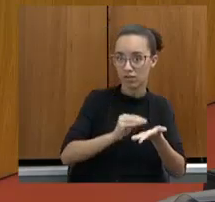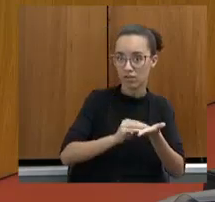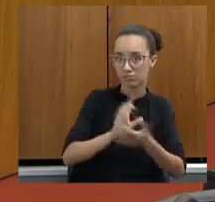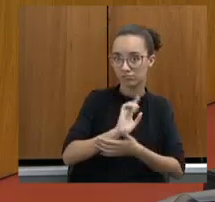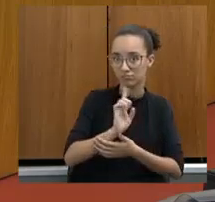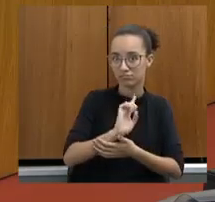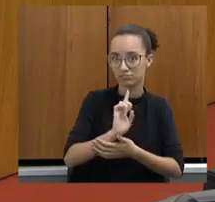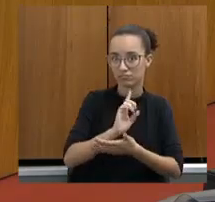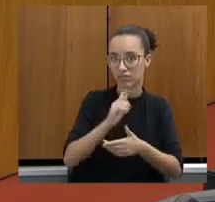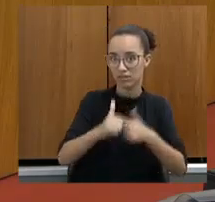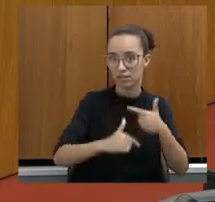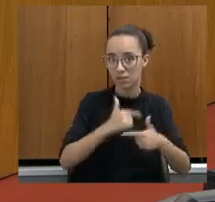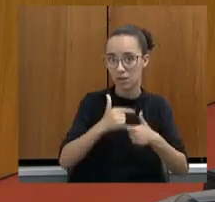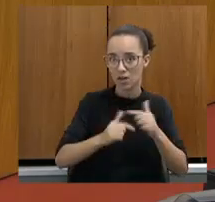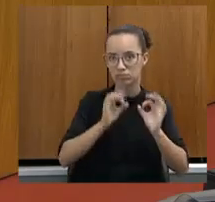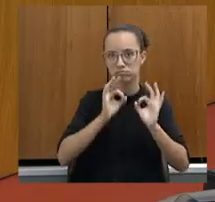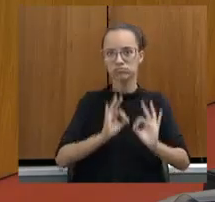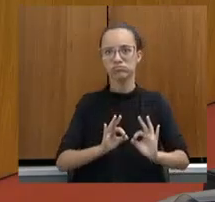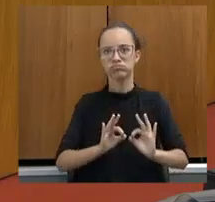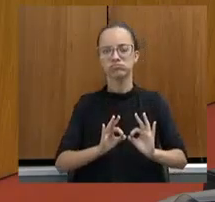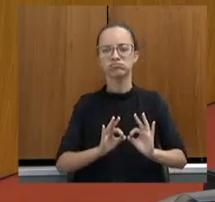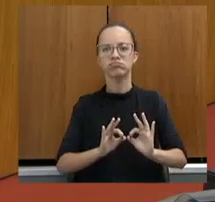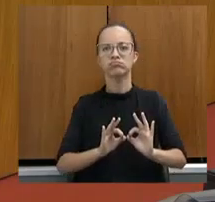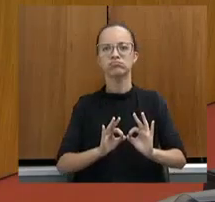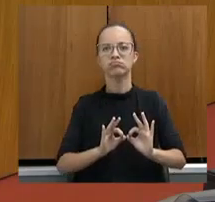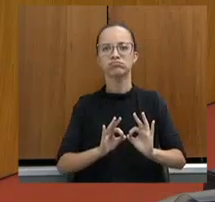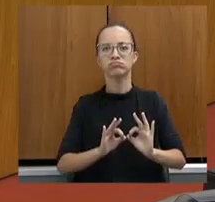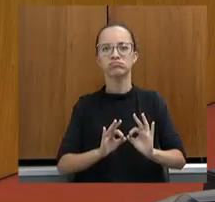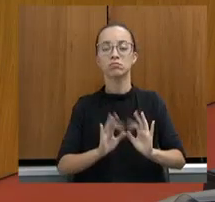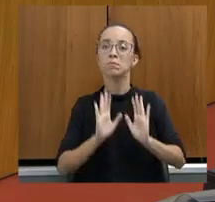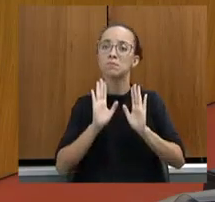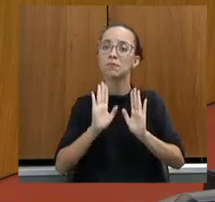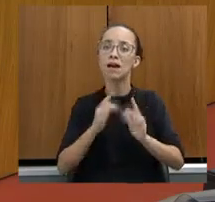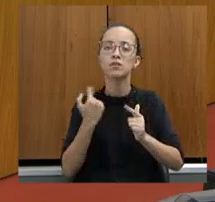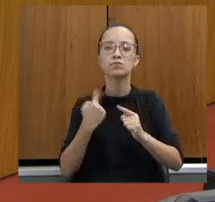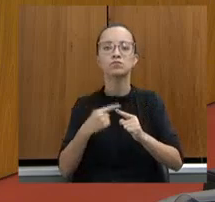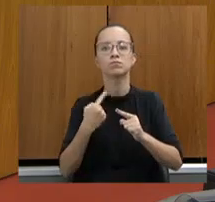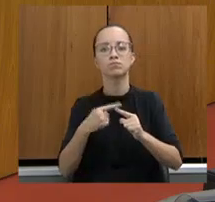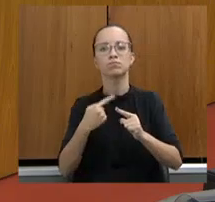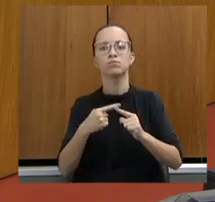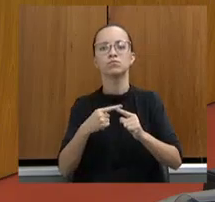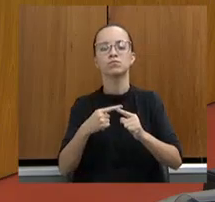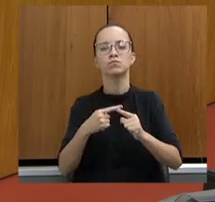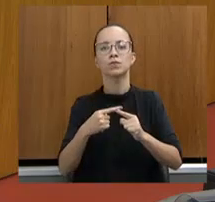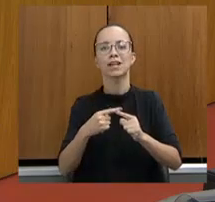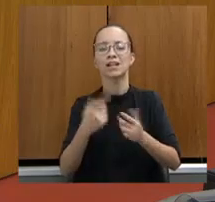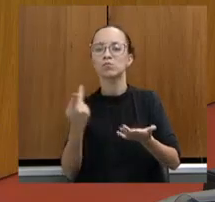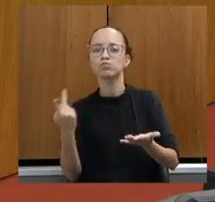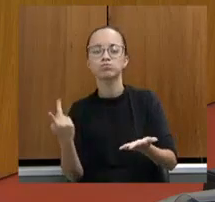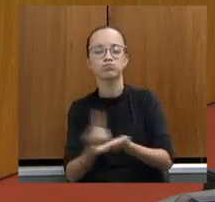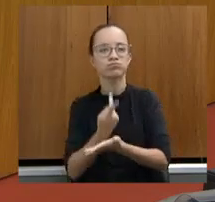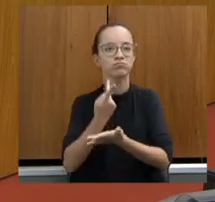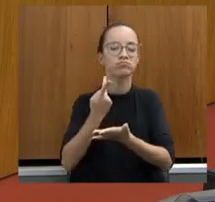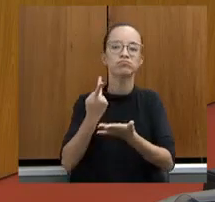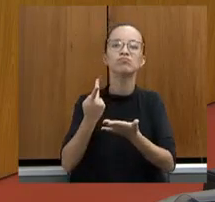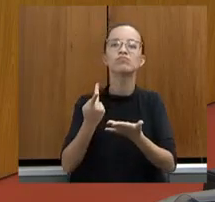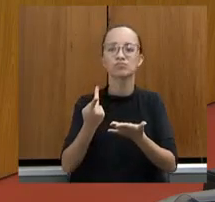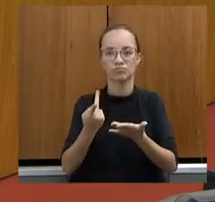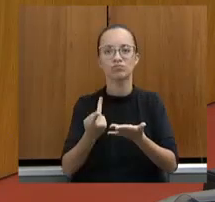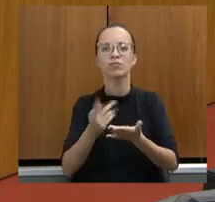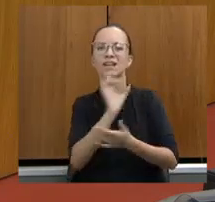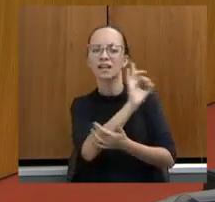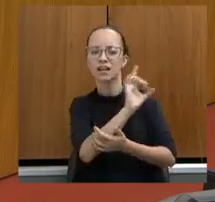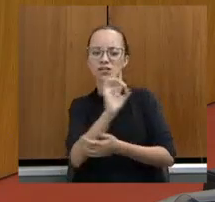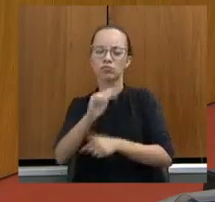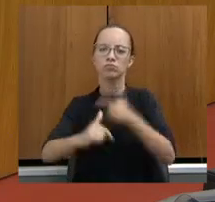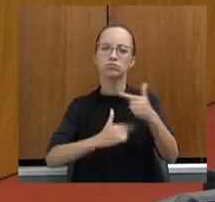dedicado correto pontual mas a circunstâncias que nos envolve cada um no seu